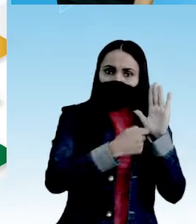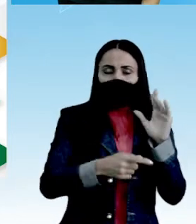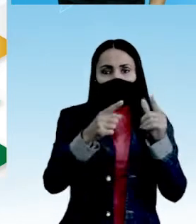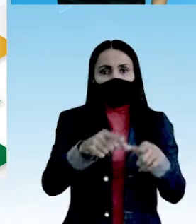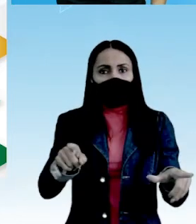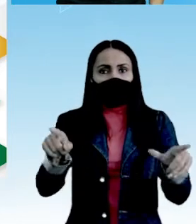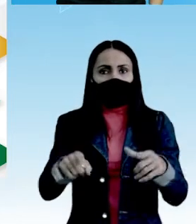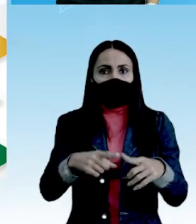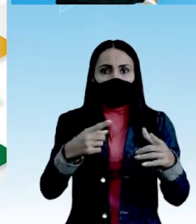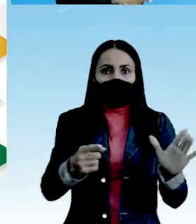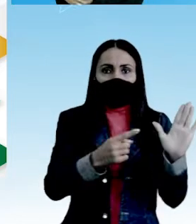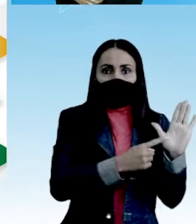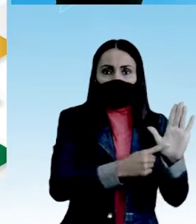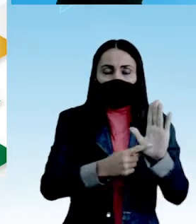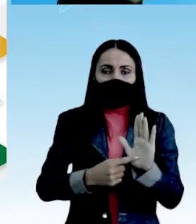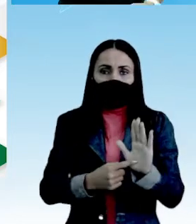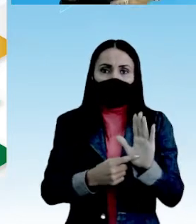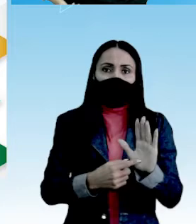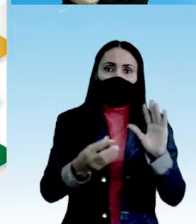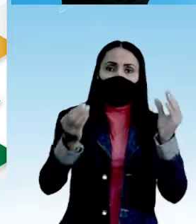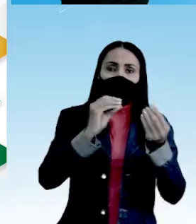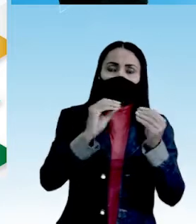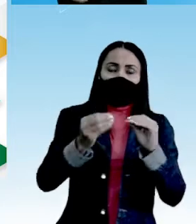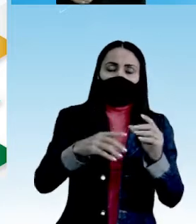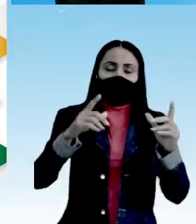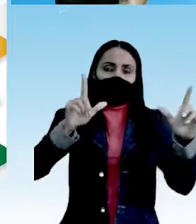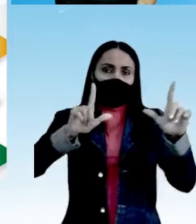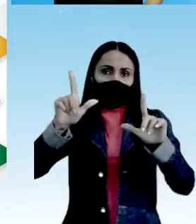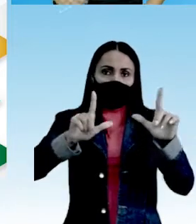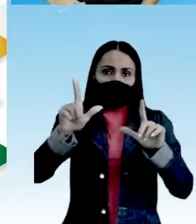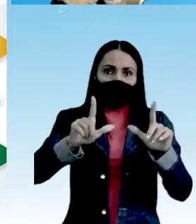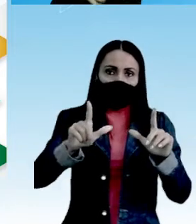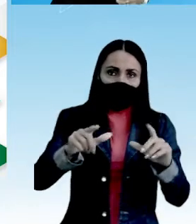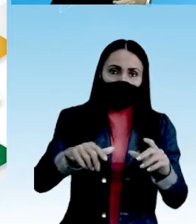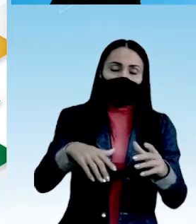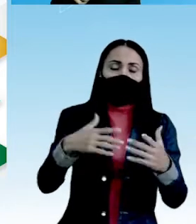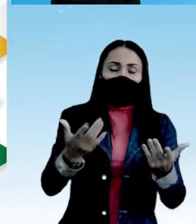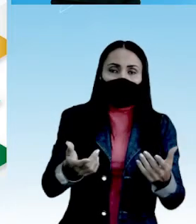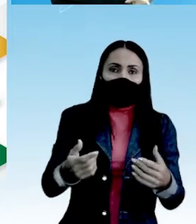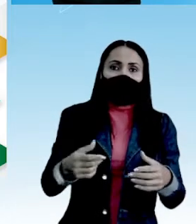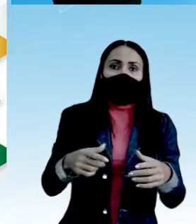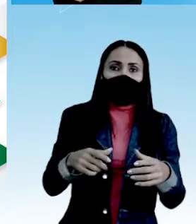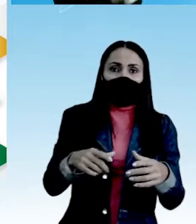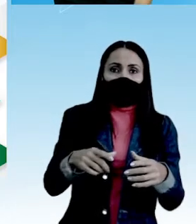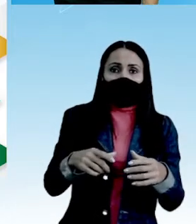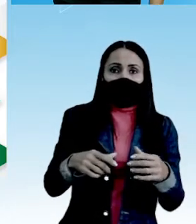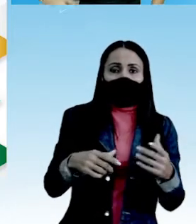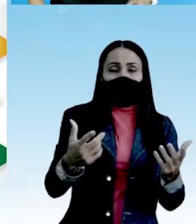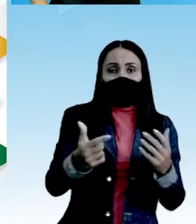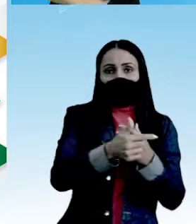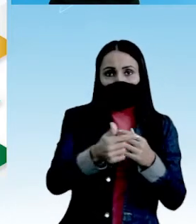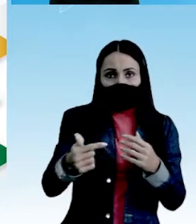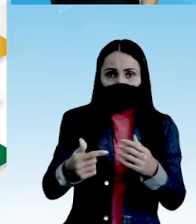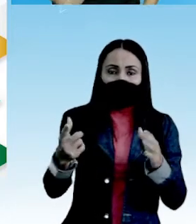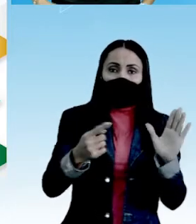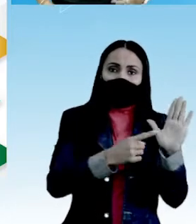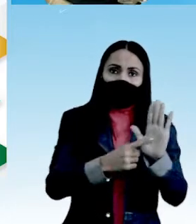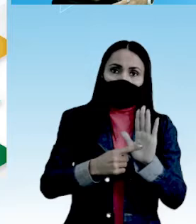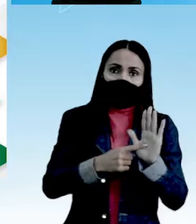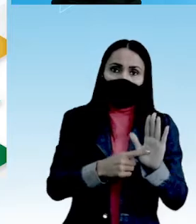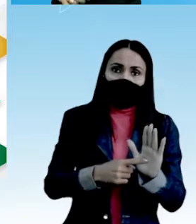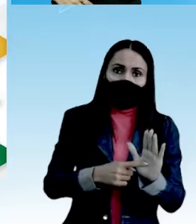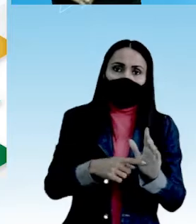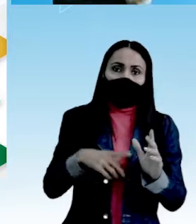apresenta programa de televisão, né? Enfim, na rede paga, que toda semana, quarta-feira lá o Saia Justa, ela está apresentando, produz também seus